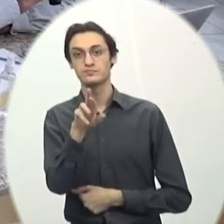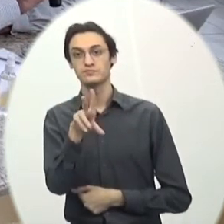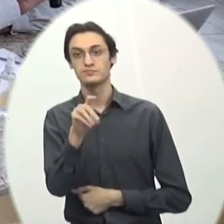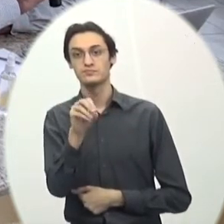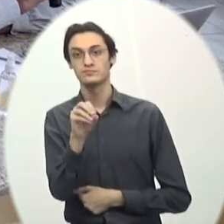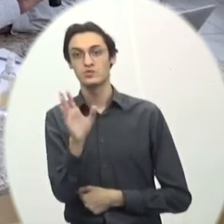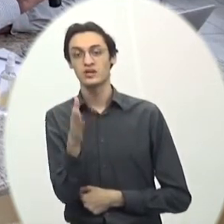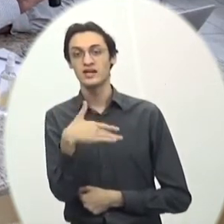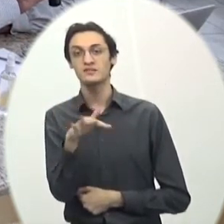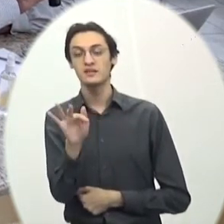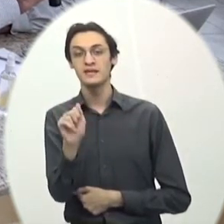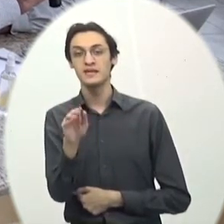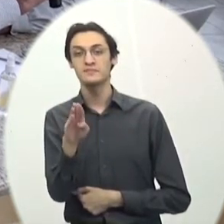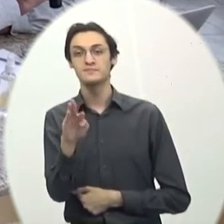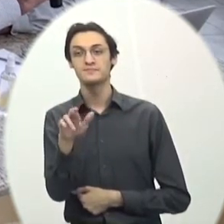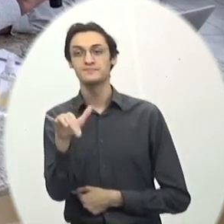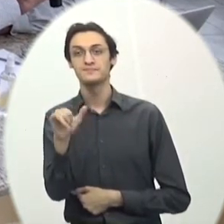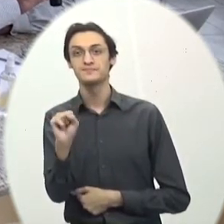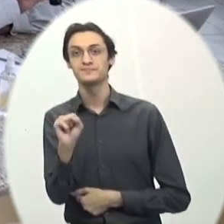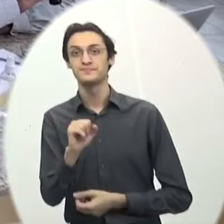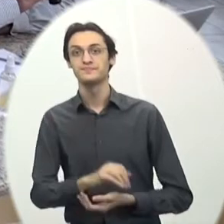de 4 motoristas.